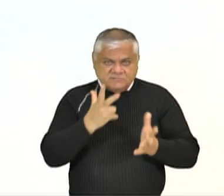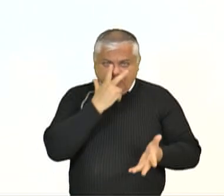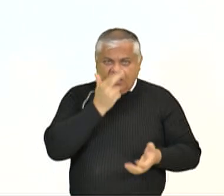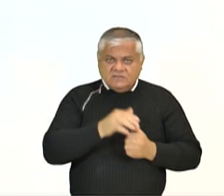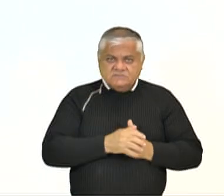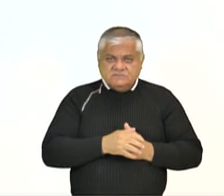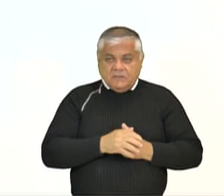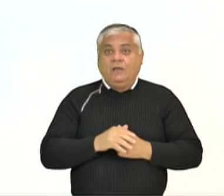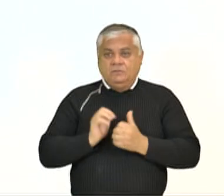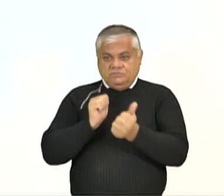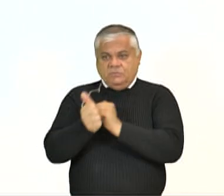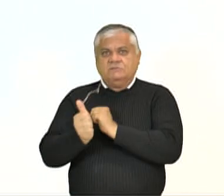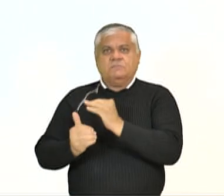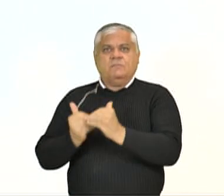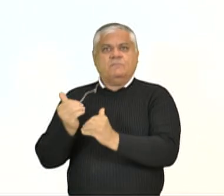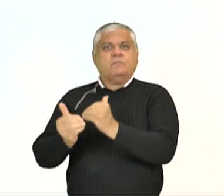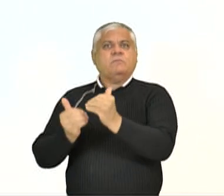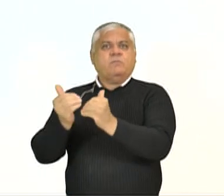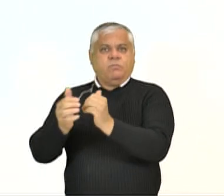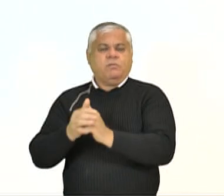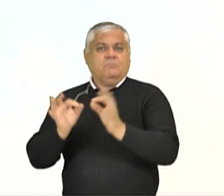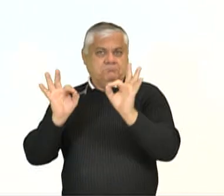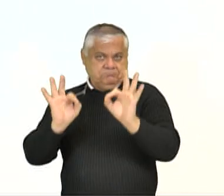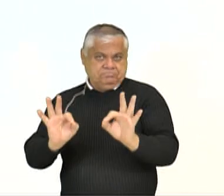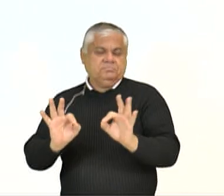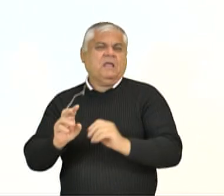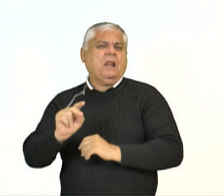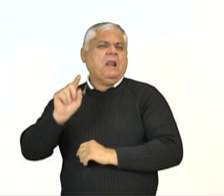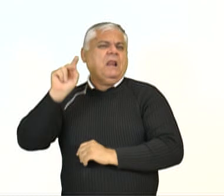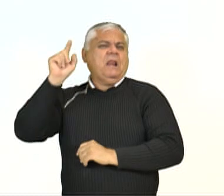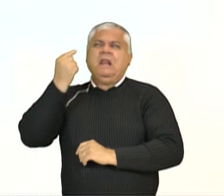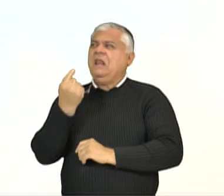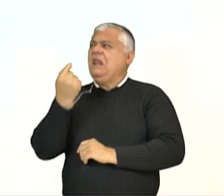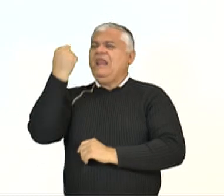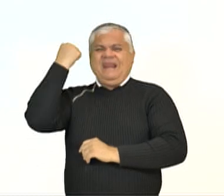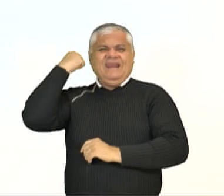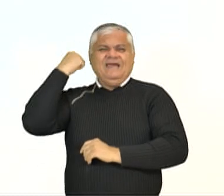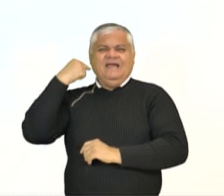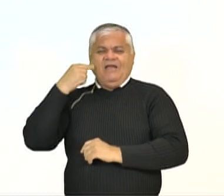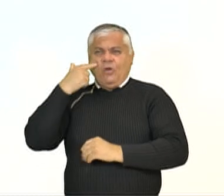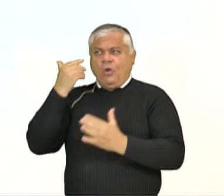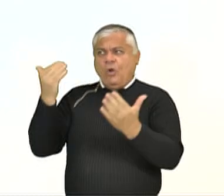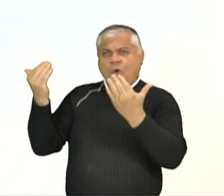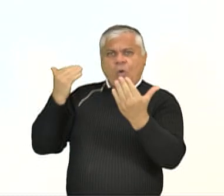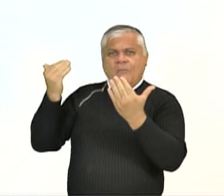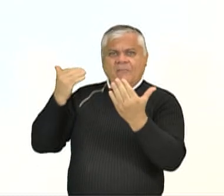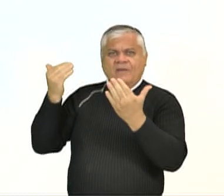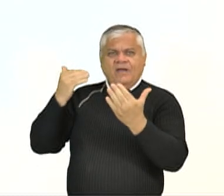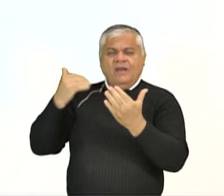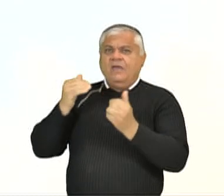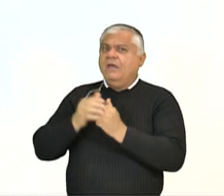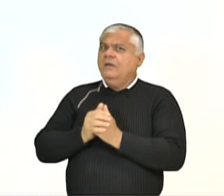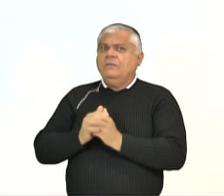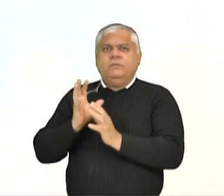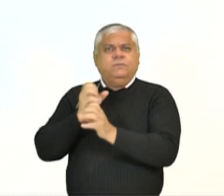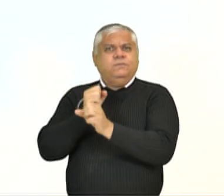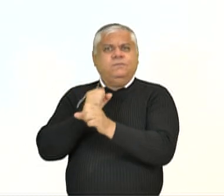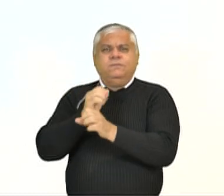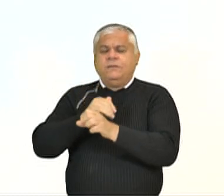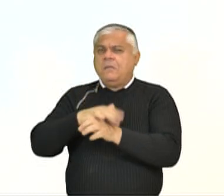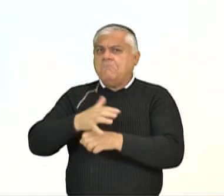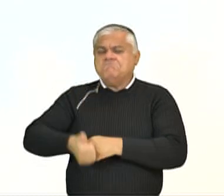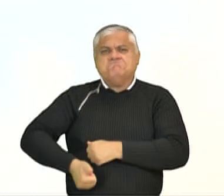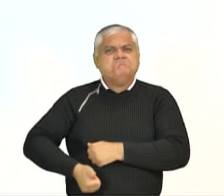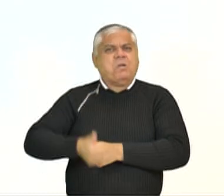ele evoluiu, isso é fato. Se a gente pegar o esporte lá atrás e o esporte hoje, os números dos resultados nos mostram